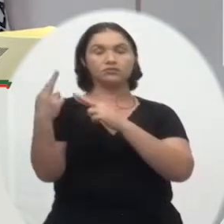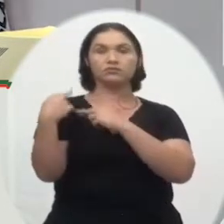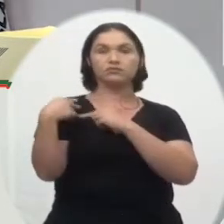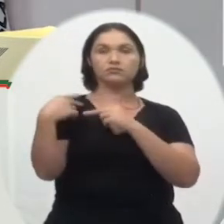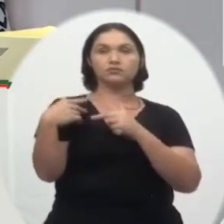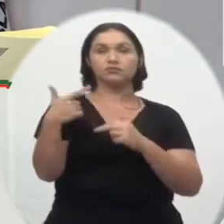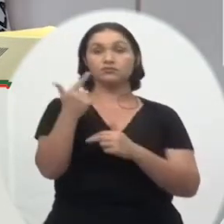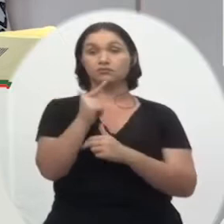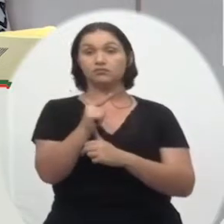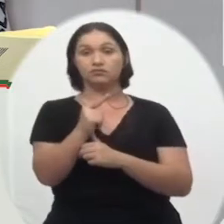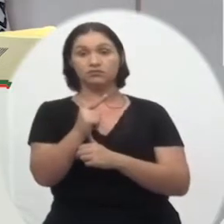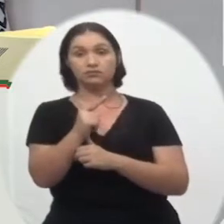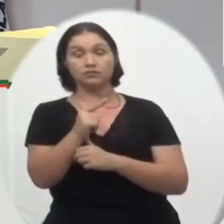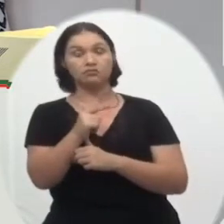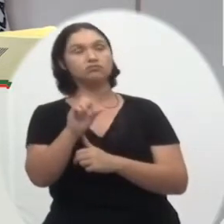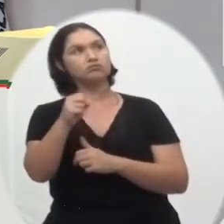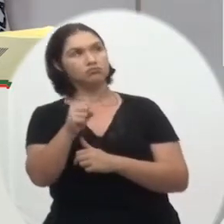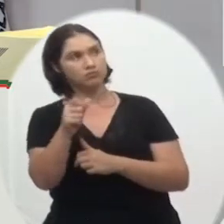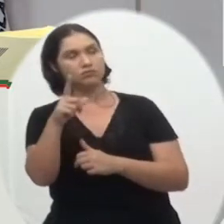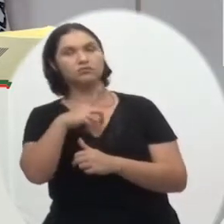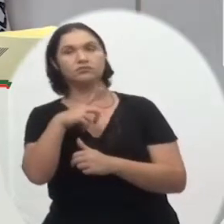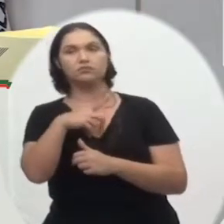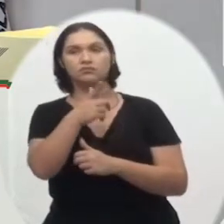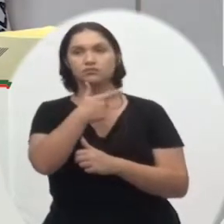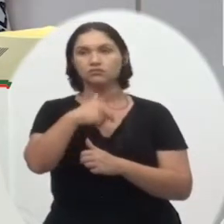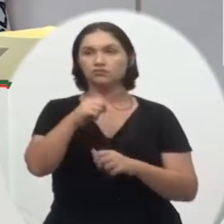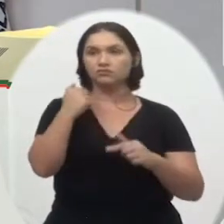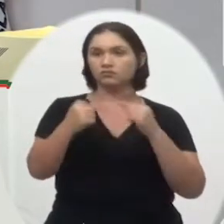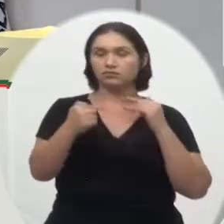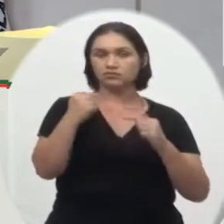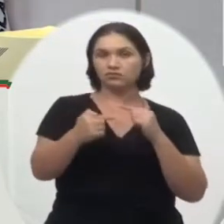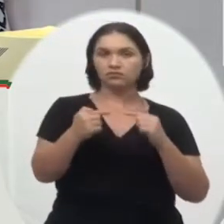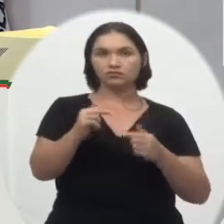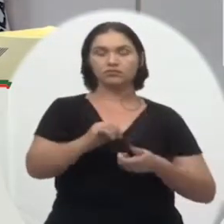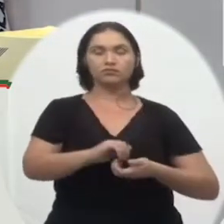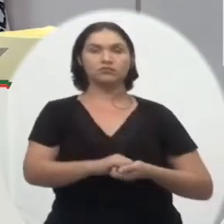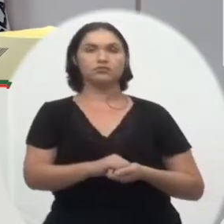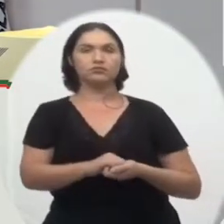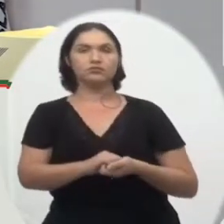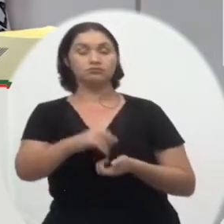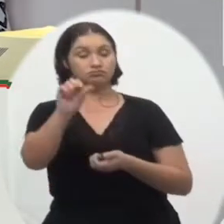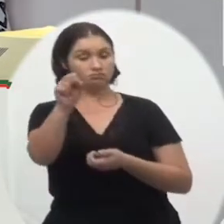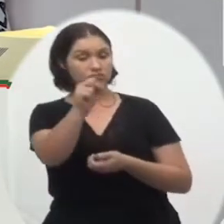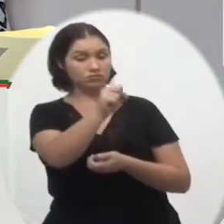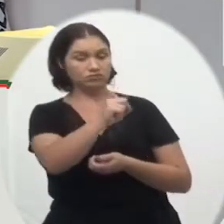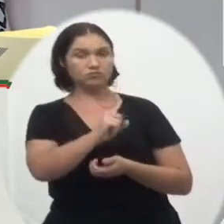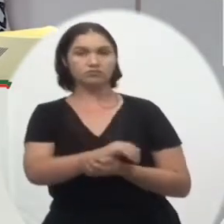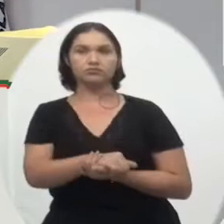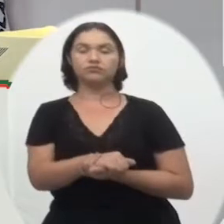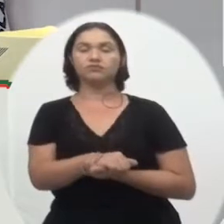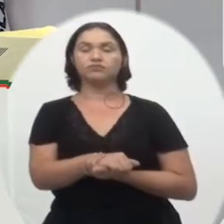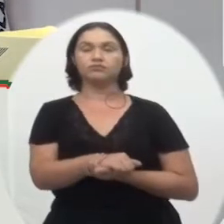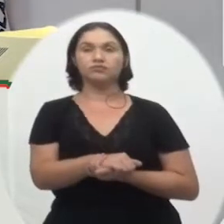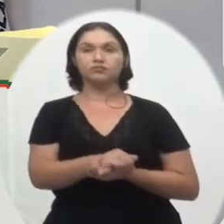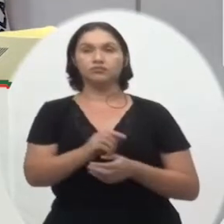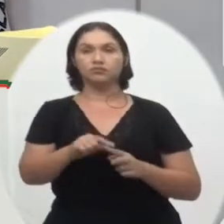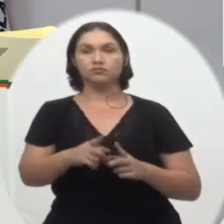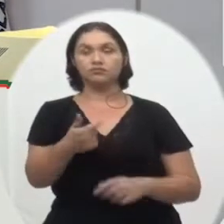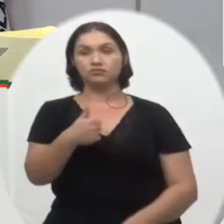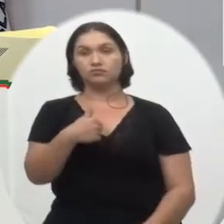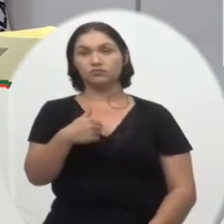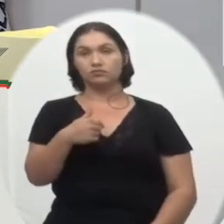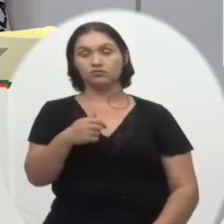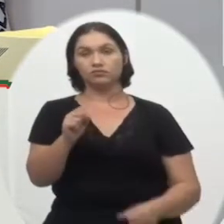não teria, teria sim discutido nessa casa. Viria sim para plenário. Óbvio que viria. Mas o que eu fiz